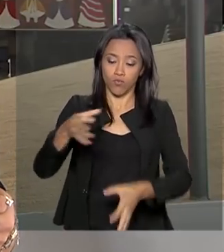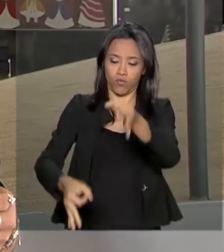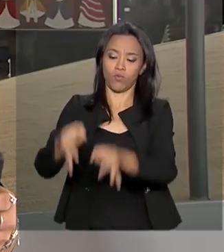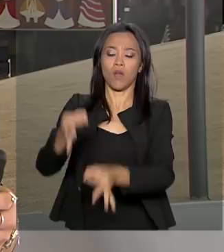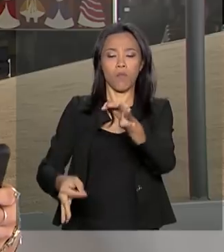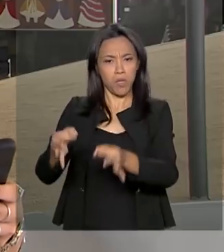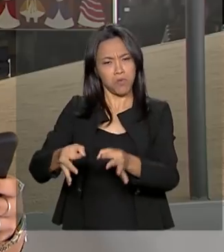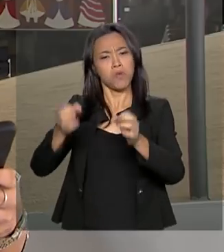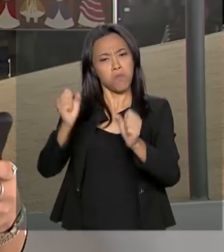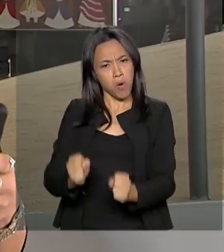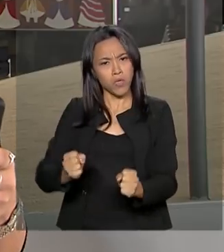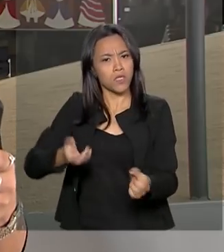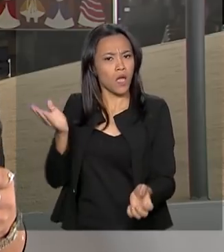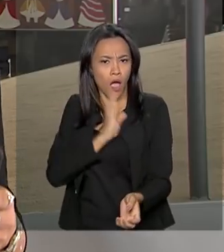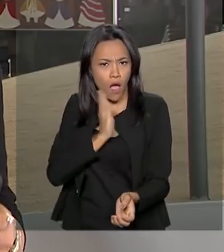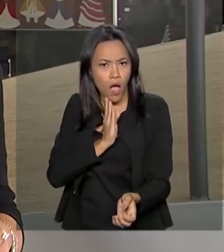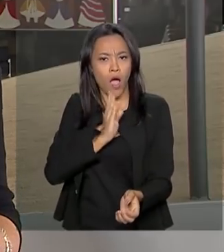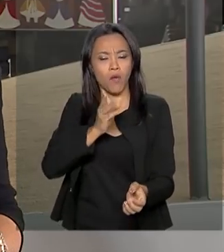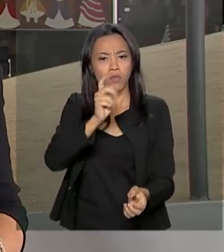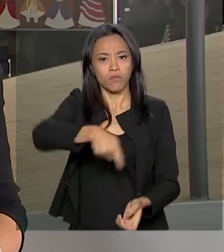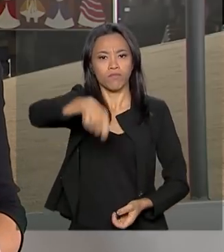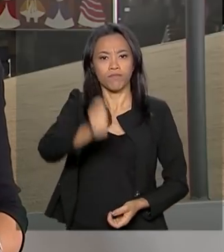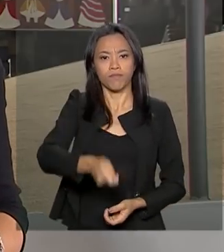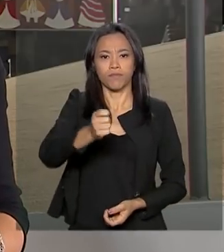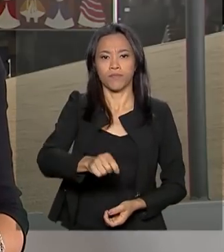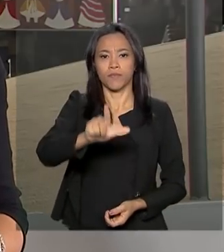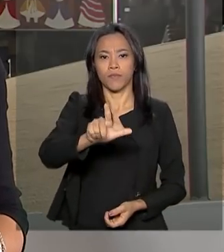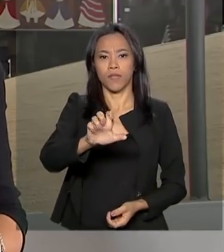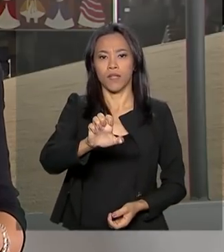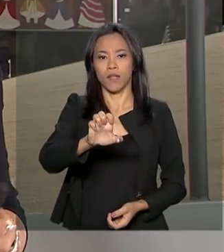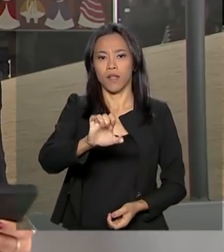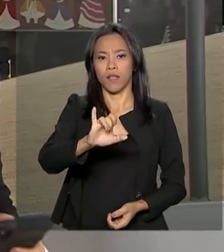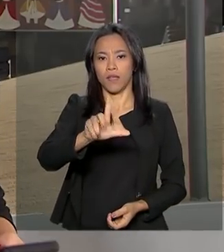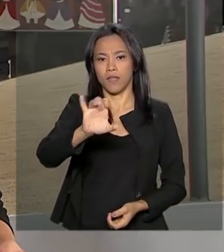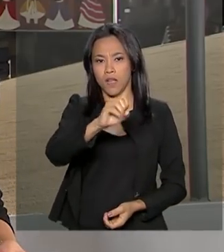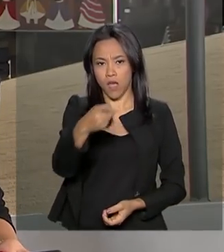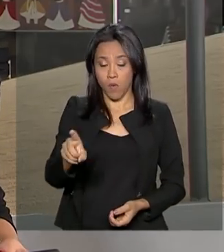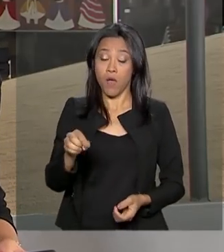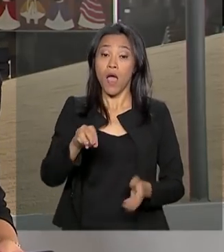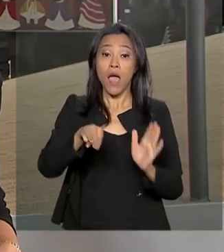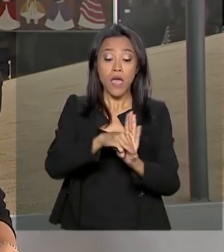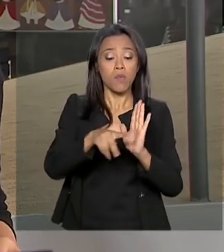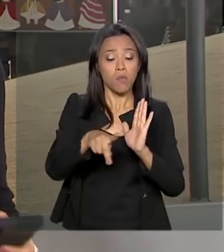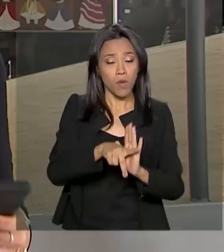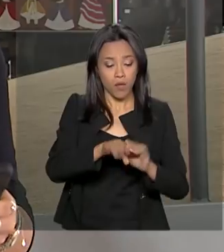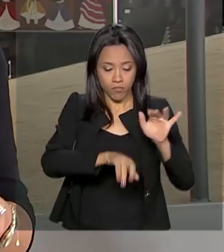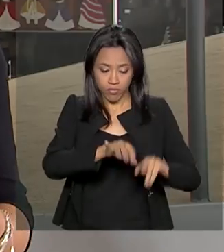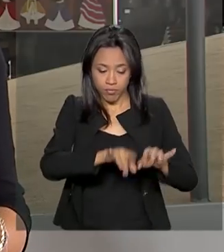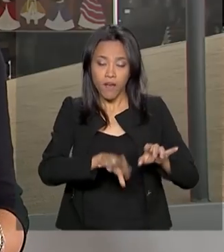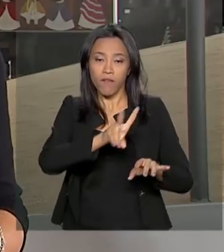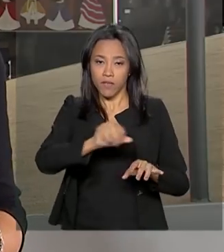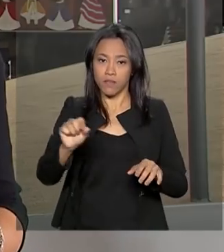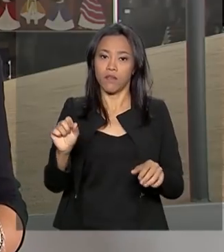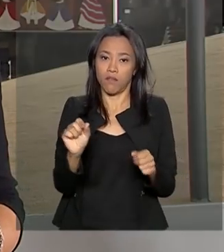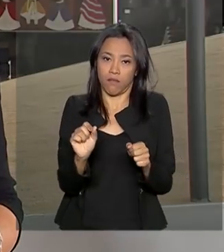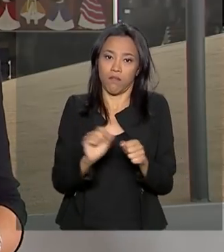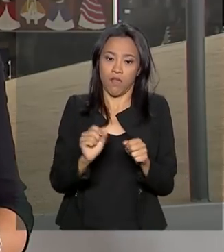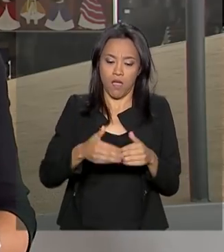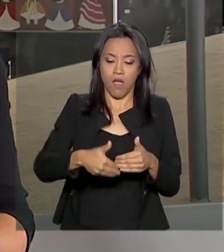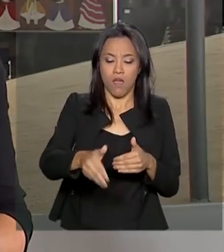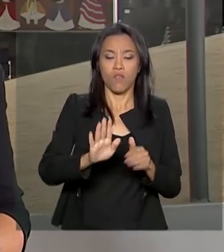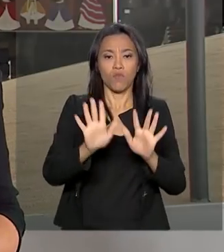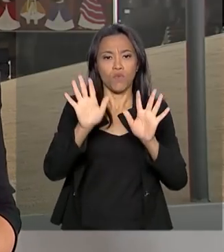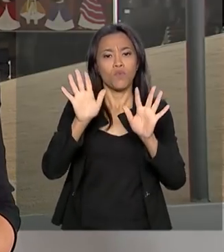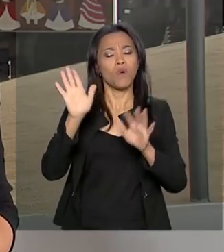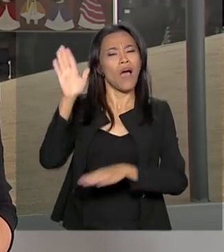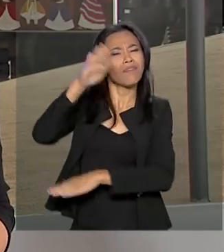podem ser leiloados imediatamente. A assinatura da medida provisória será feita pelo presidente Jair Bolsonaro no fim da tarde de hoje, aqui